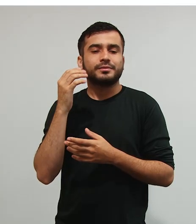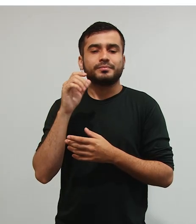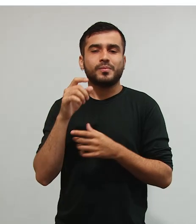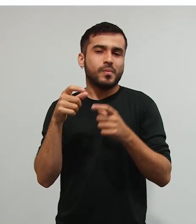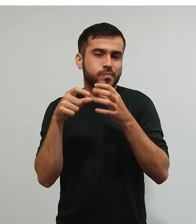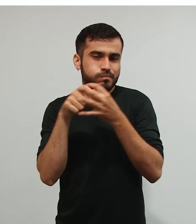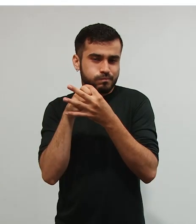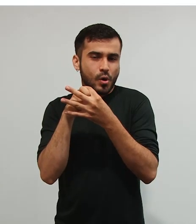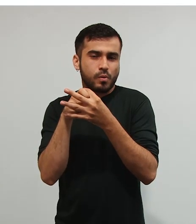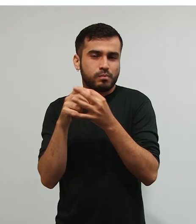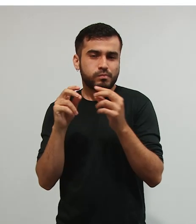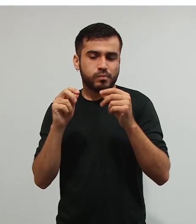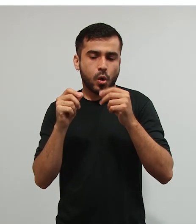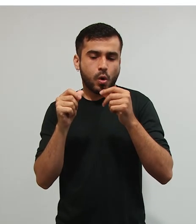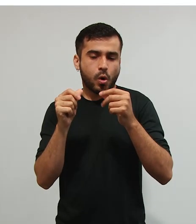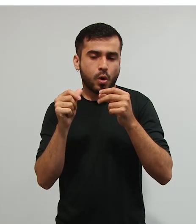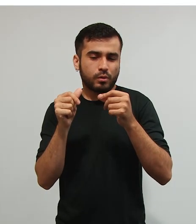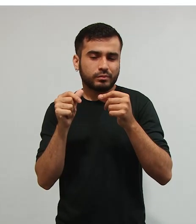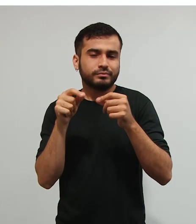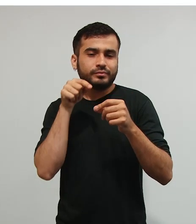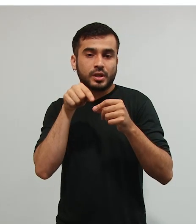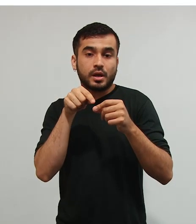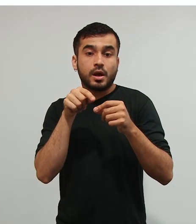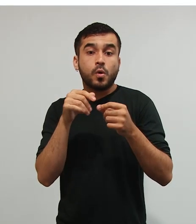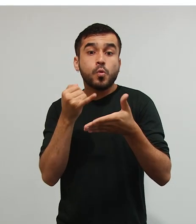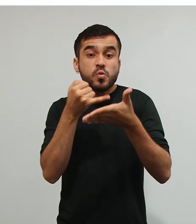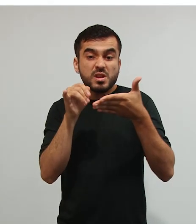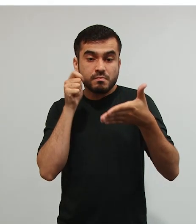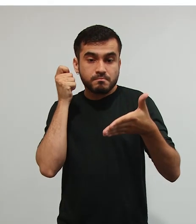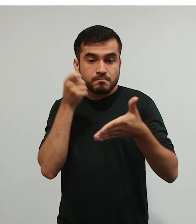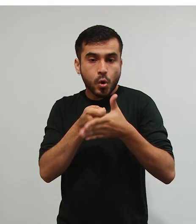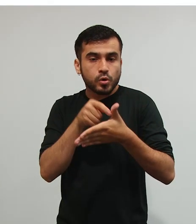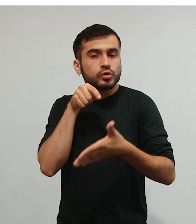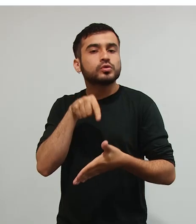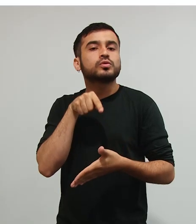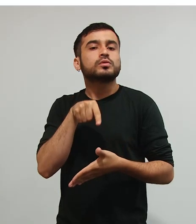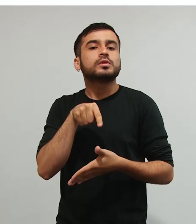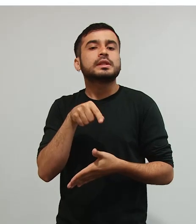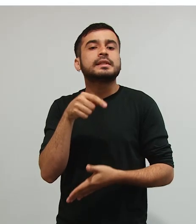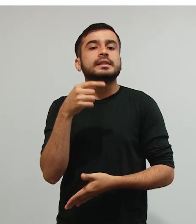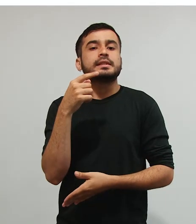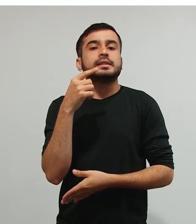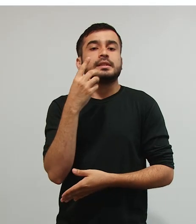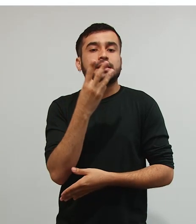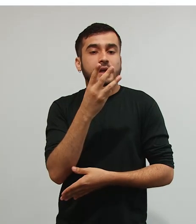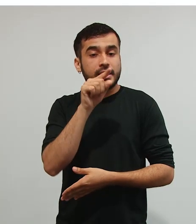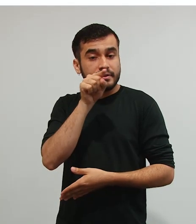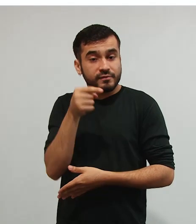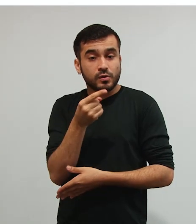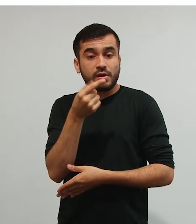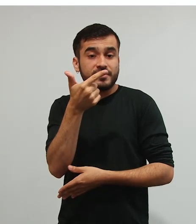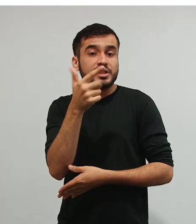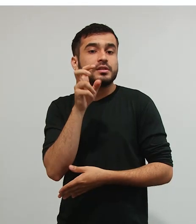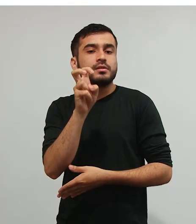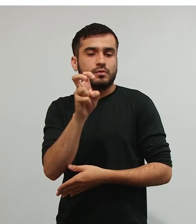valsa era bombom, o IPI incidente sobre ele era